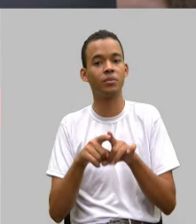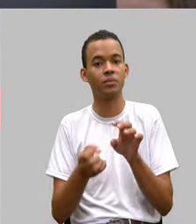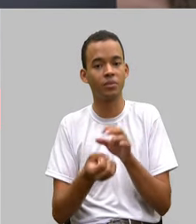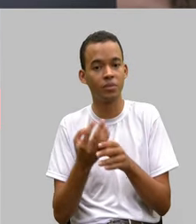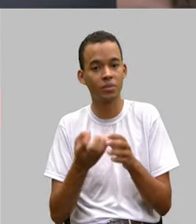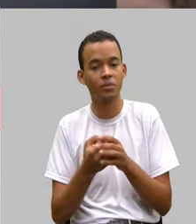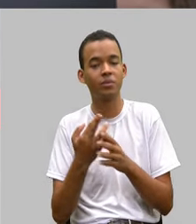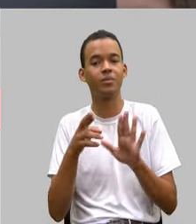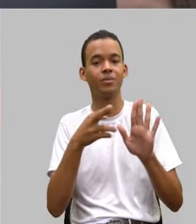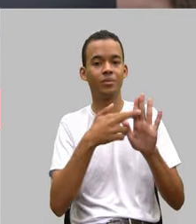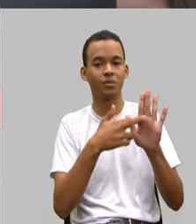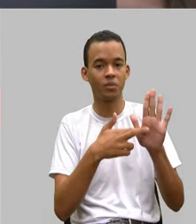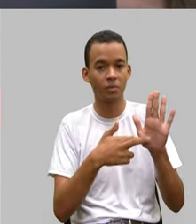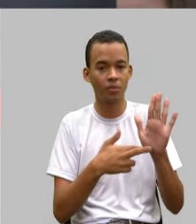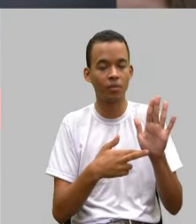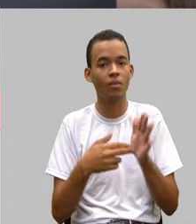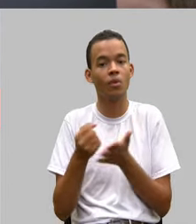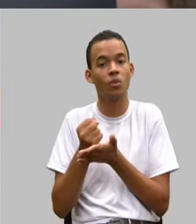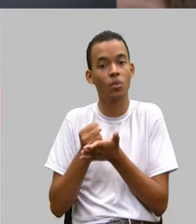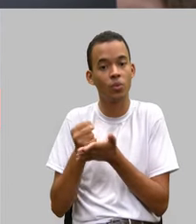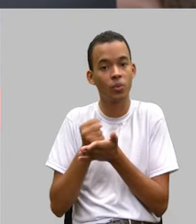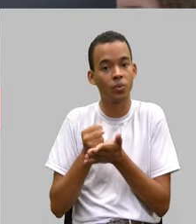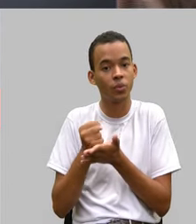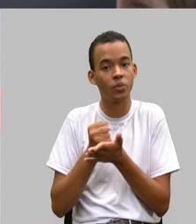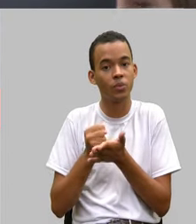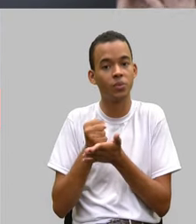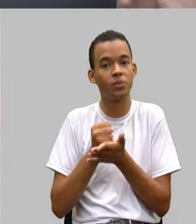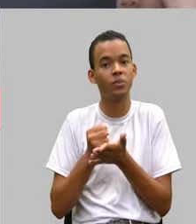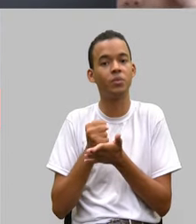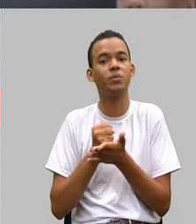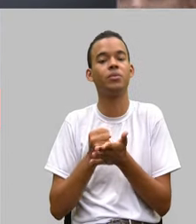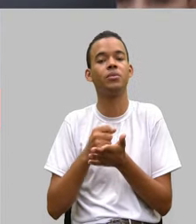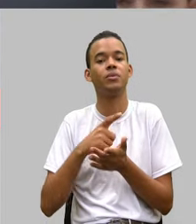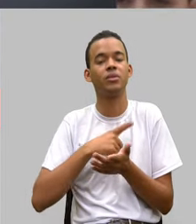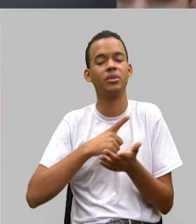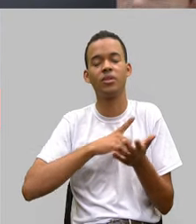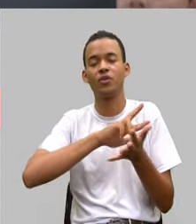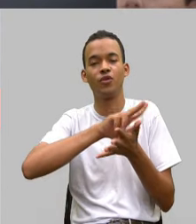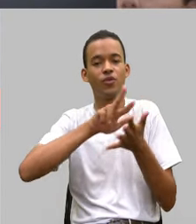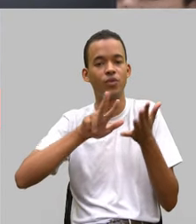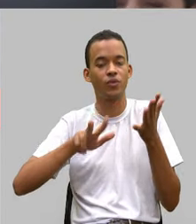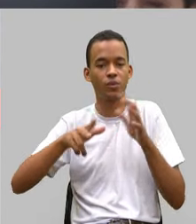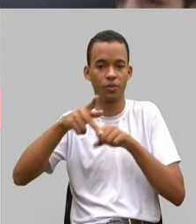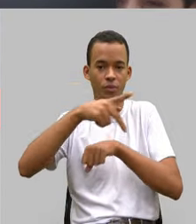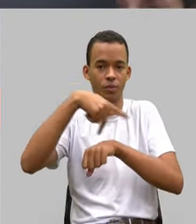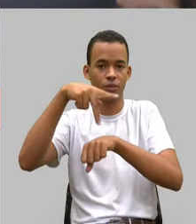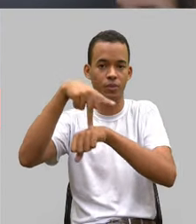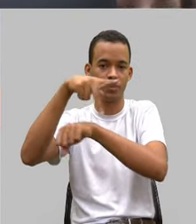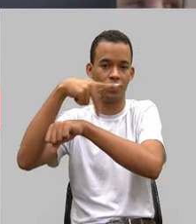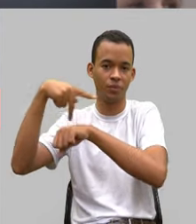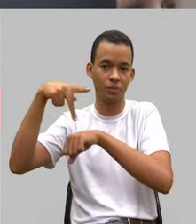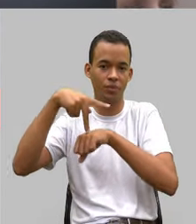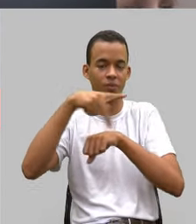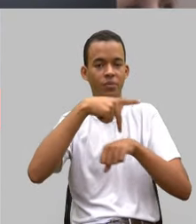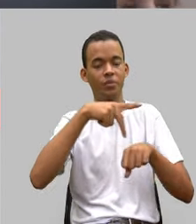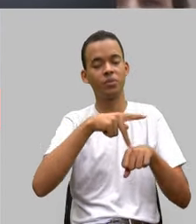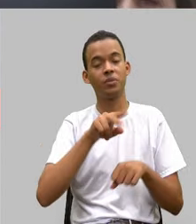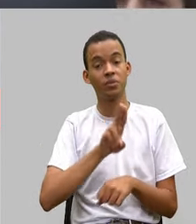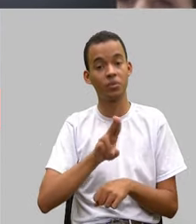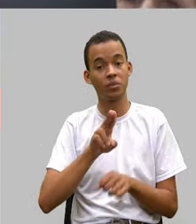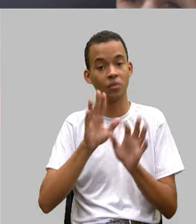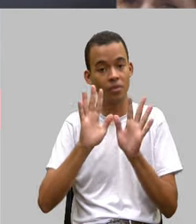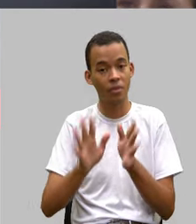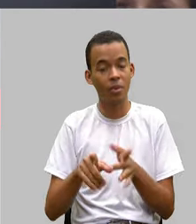medicação protocolo esse que é usado em vários países do mundo já que mostra uma abordagem